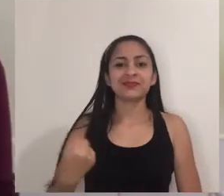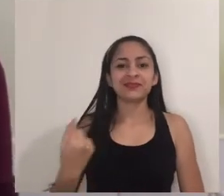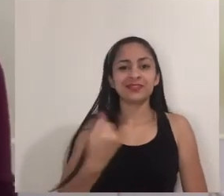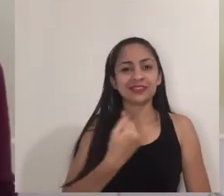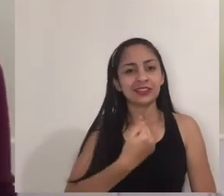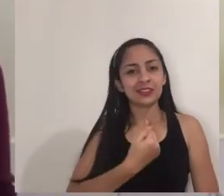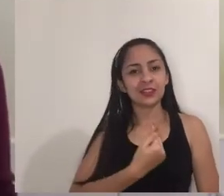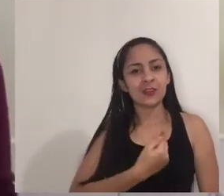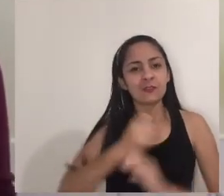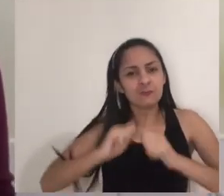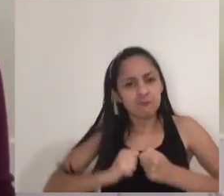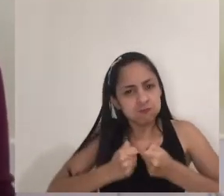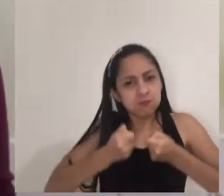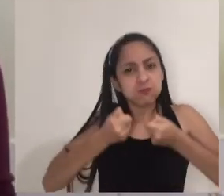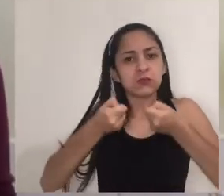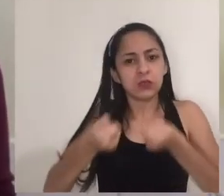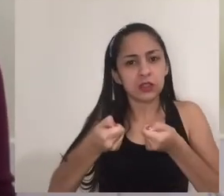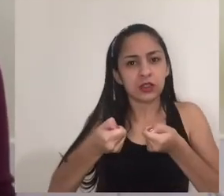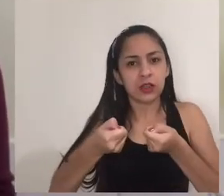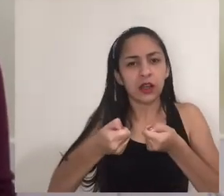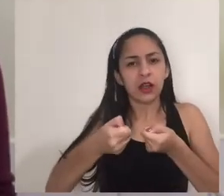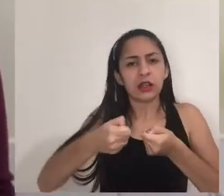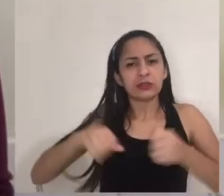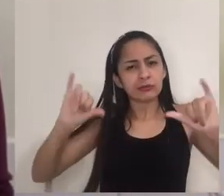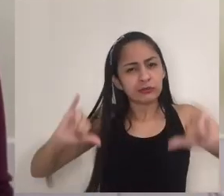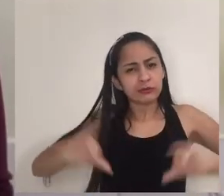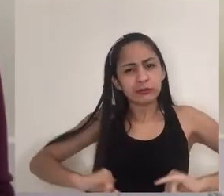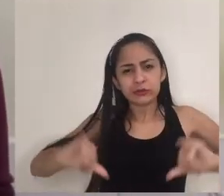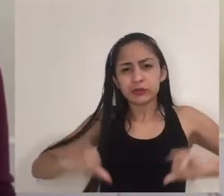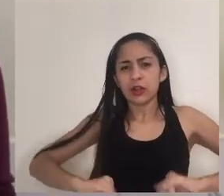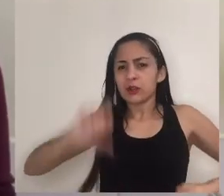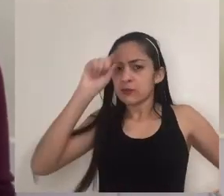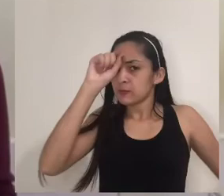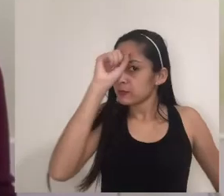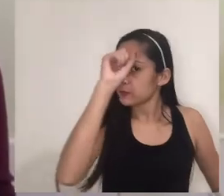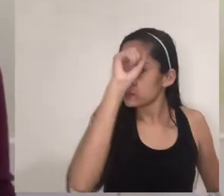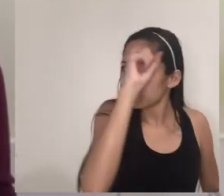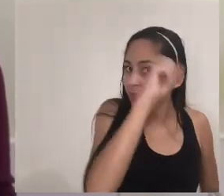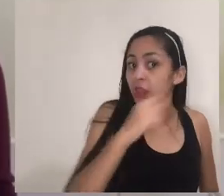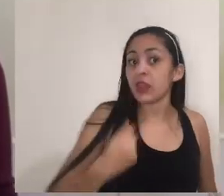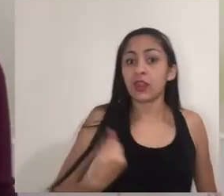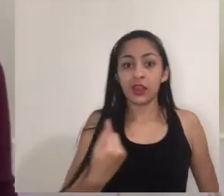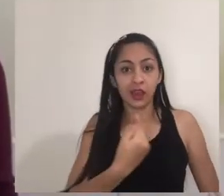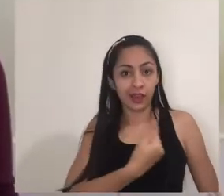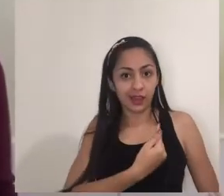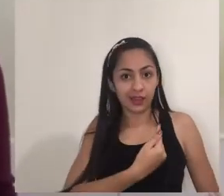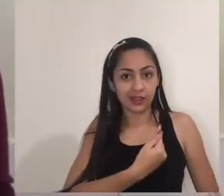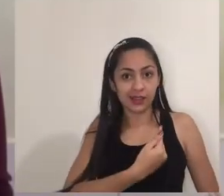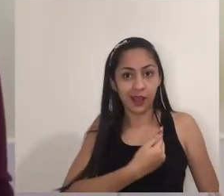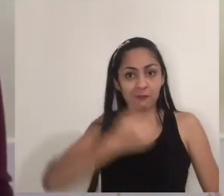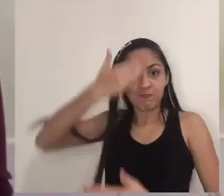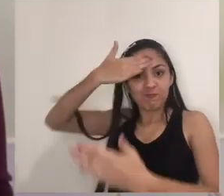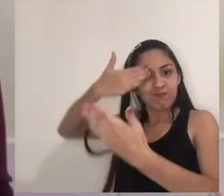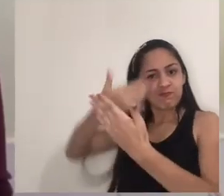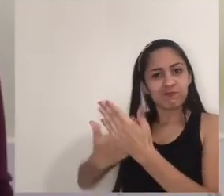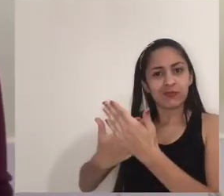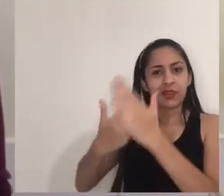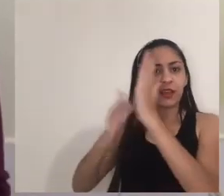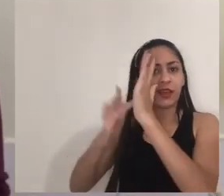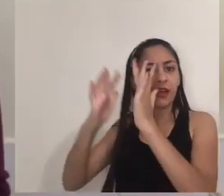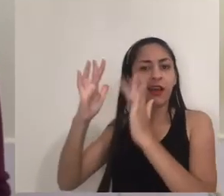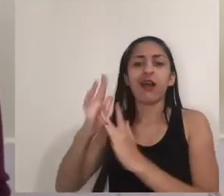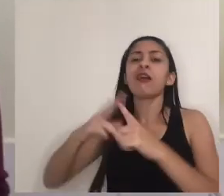as provações com muita serenidade e com a compreensão de que quando nós temos Cristo, nós conseguimos vencer